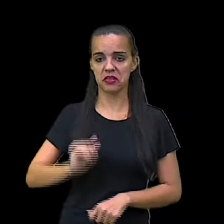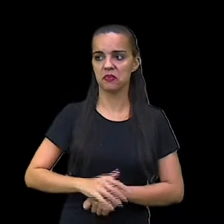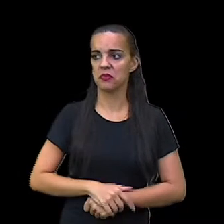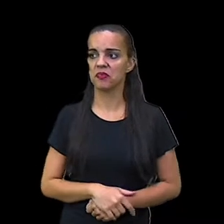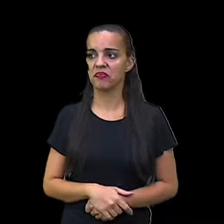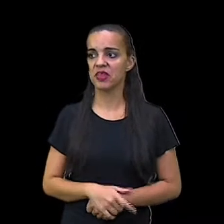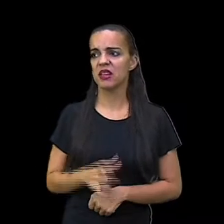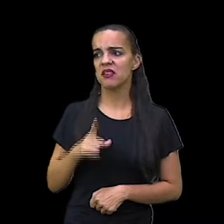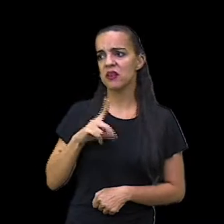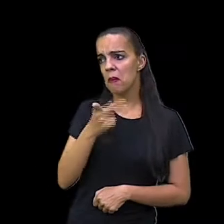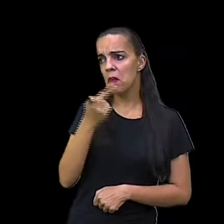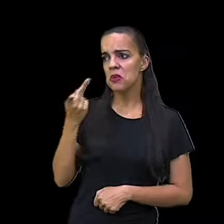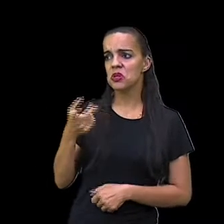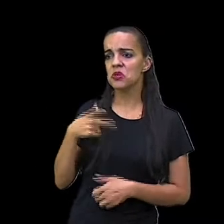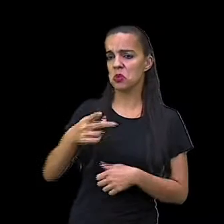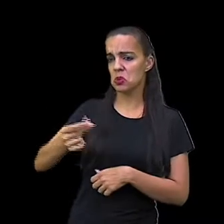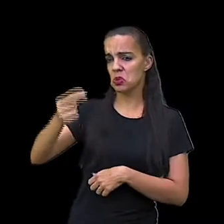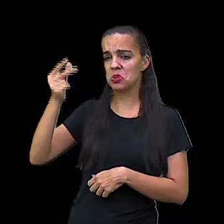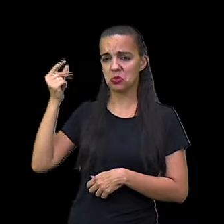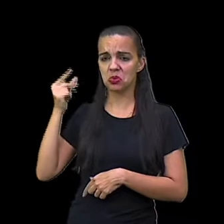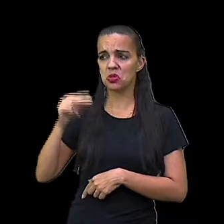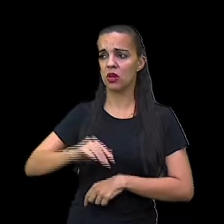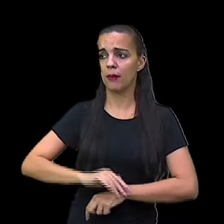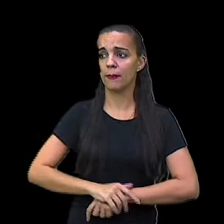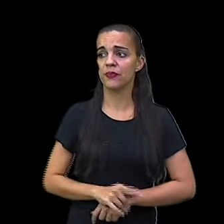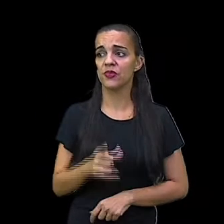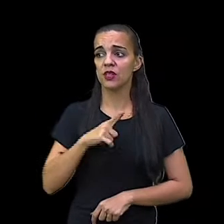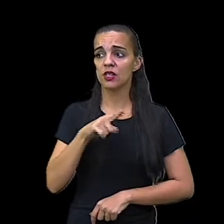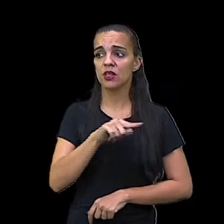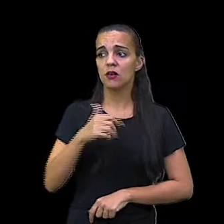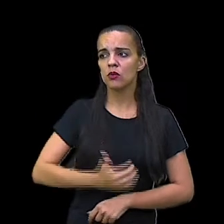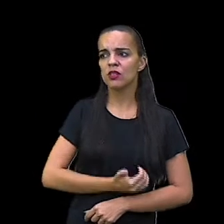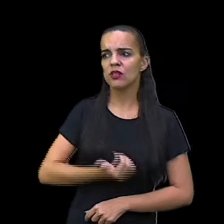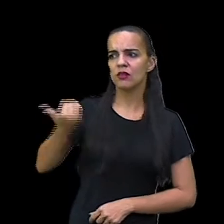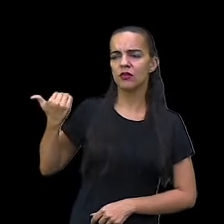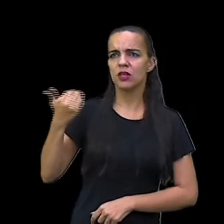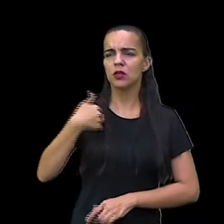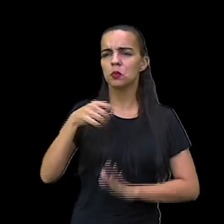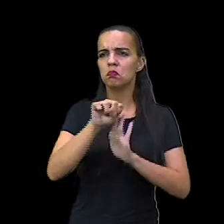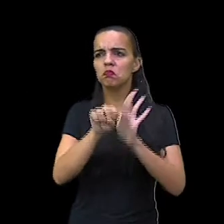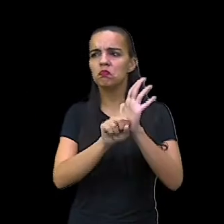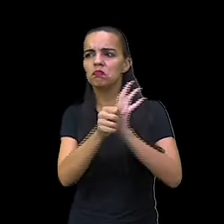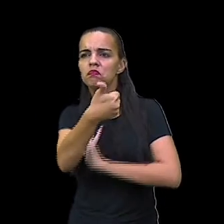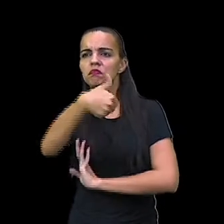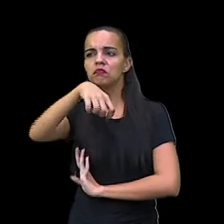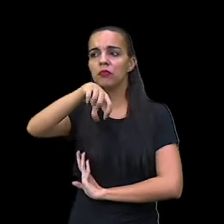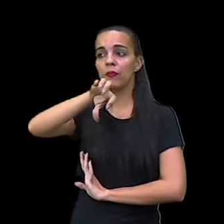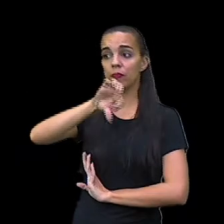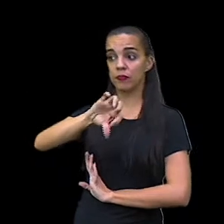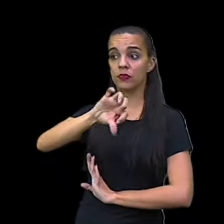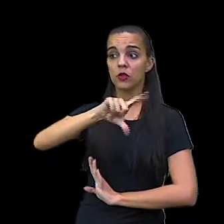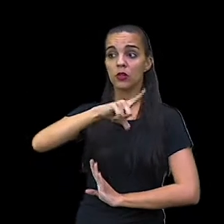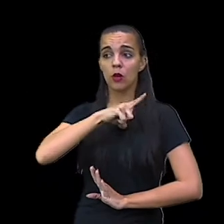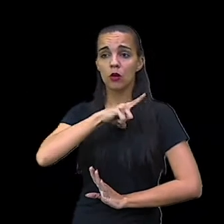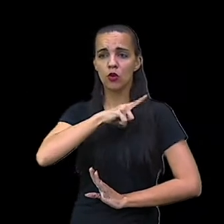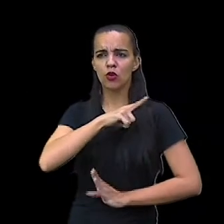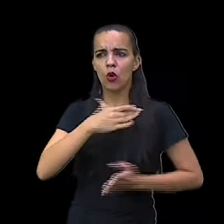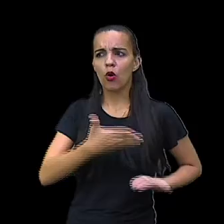no papel de antigamente. O anarquismo surge no século XIX, proposto pelo